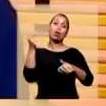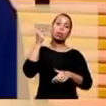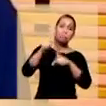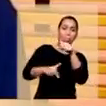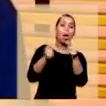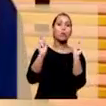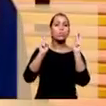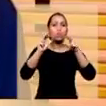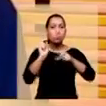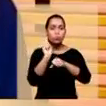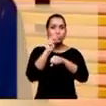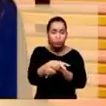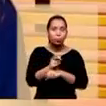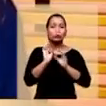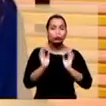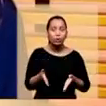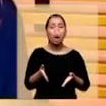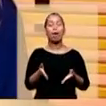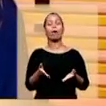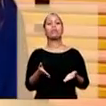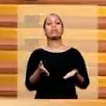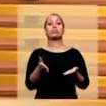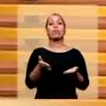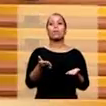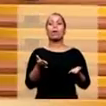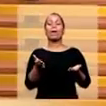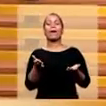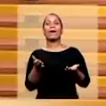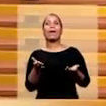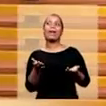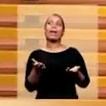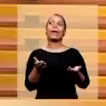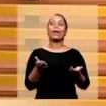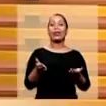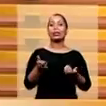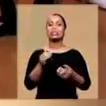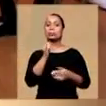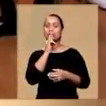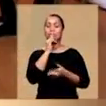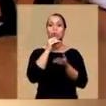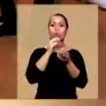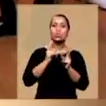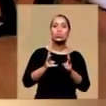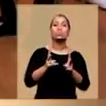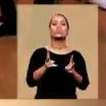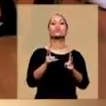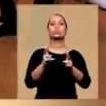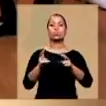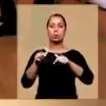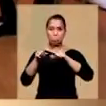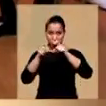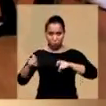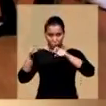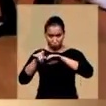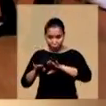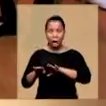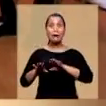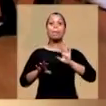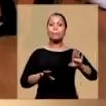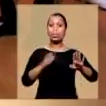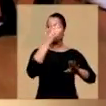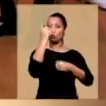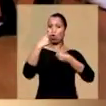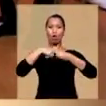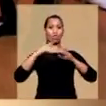ter já conseguido um emprego, então ele fica... Ele sai daquela base ali principal. Isso, ele continua no sistema, mas se